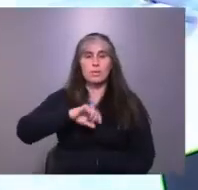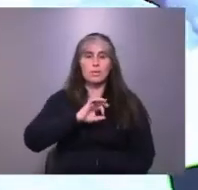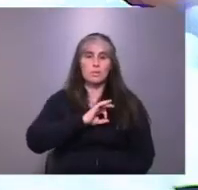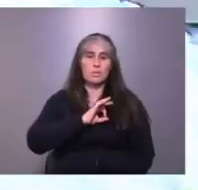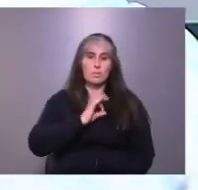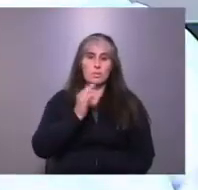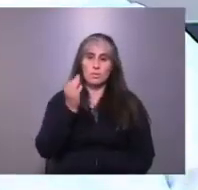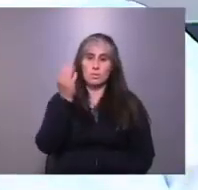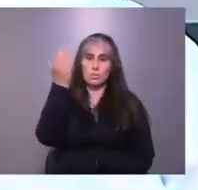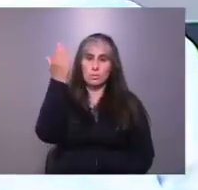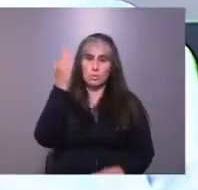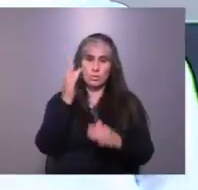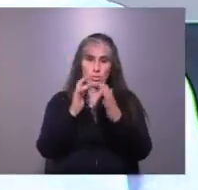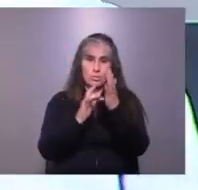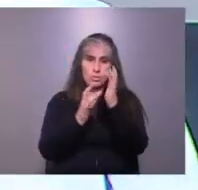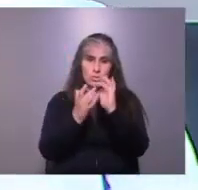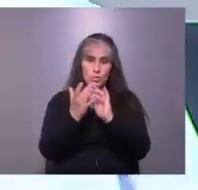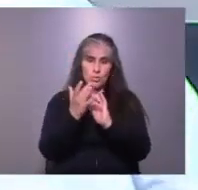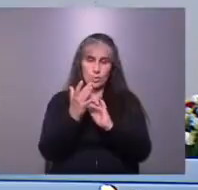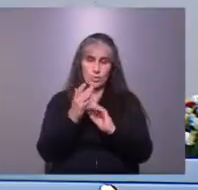Jesus Cristo.